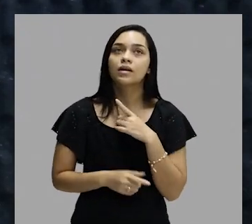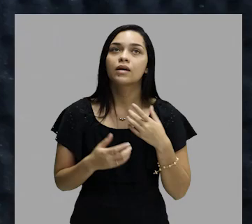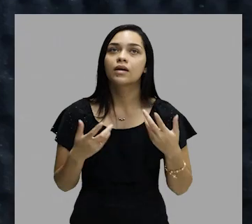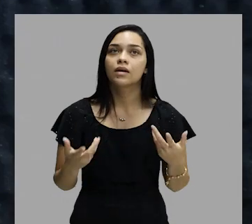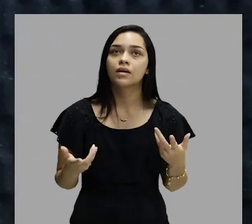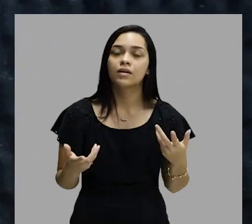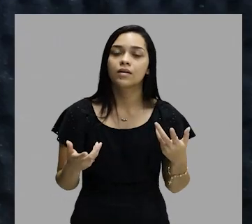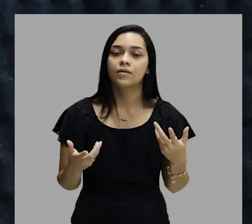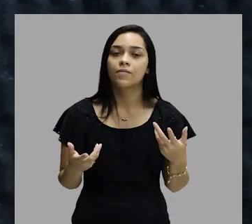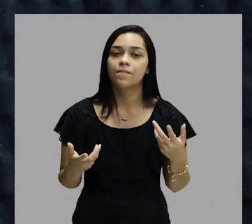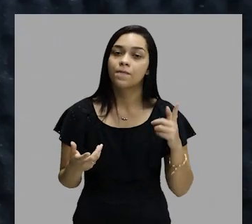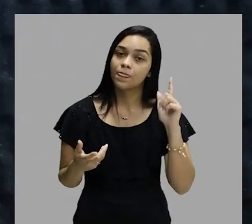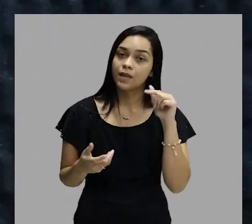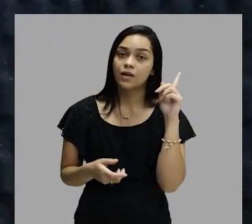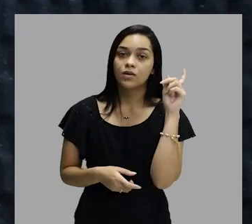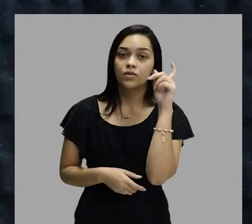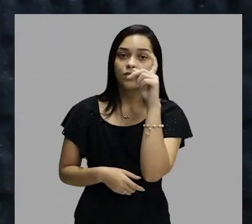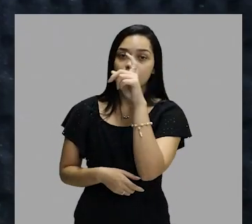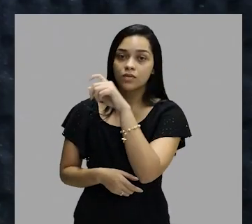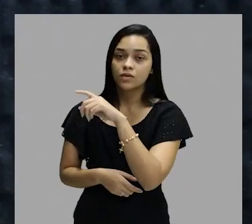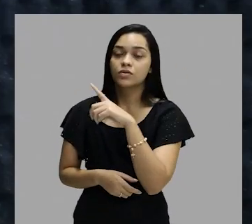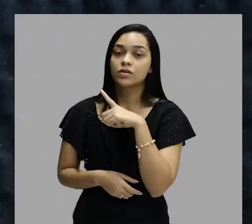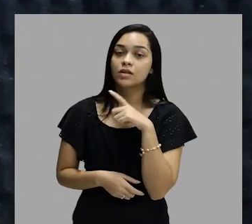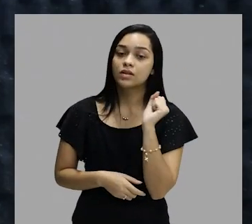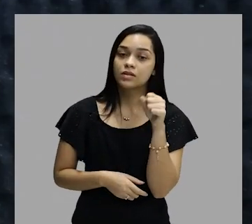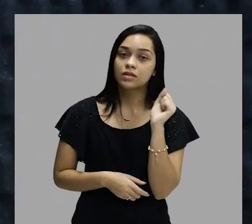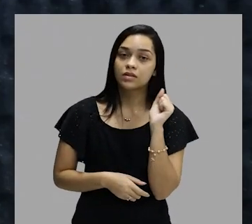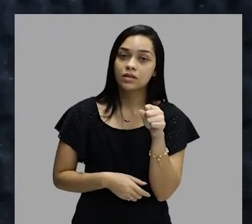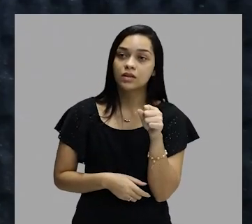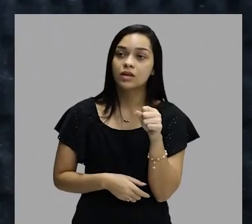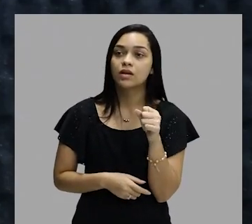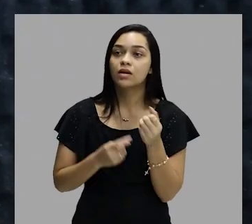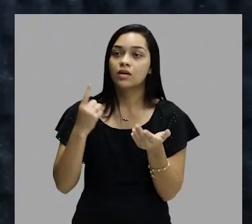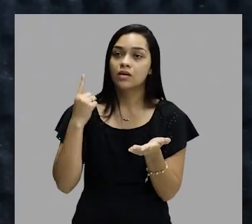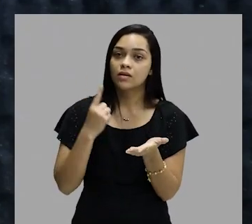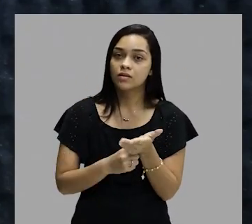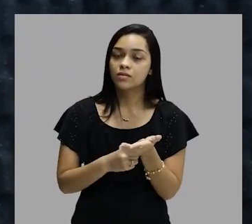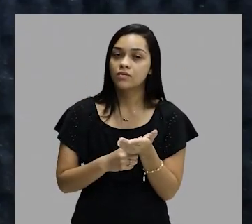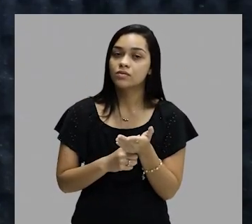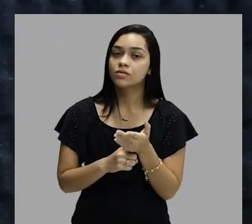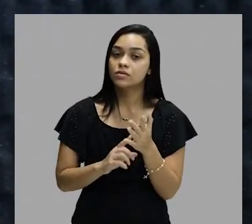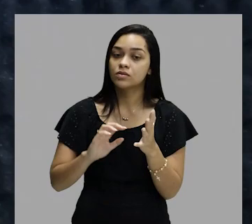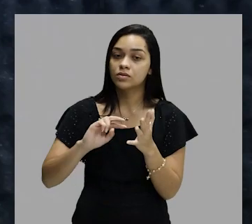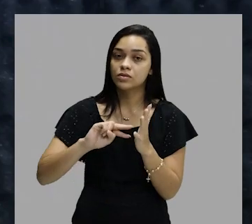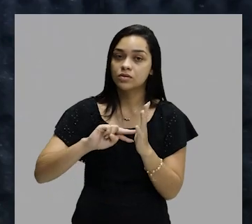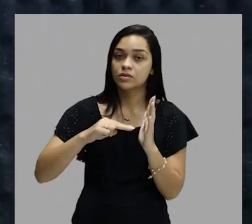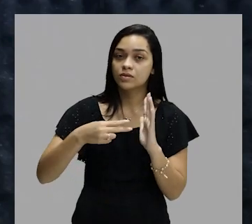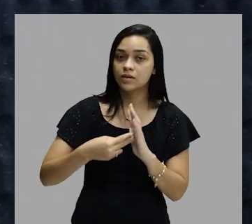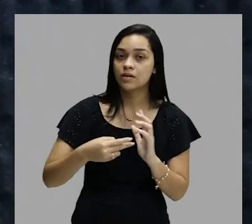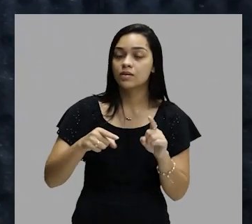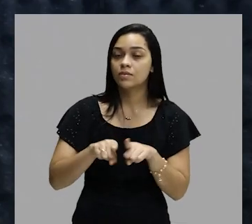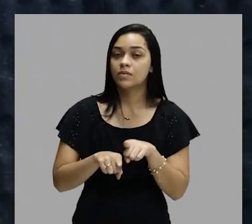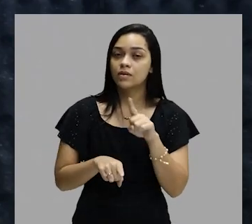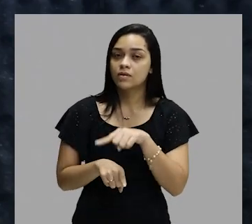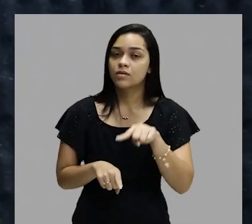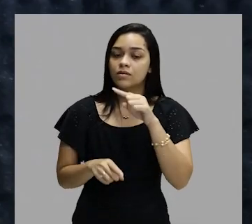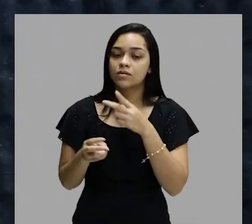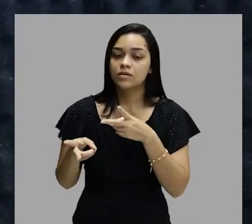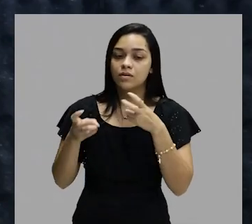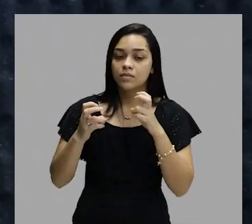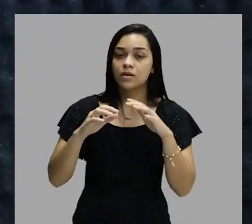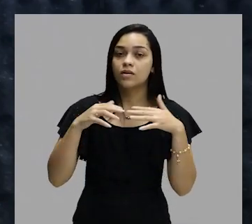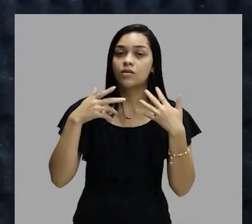considerada um pouco mais diferente, eu ainda assim consigo estabelecer a noção de sentido. E para ajudar vocês a identificarem